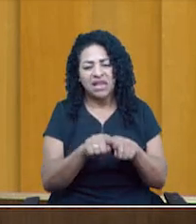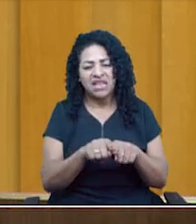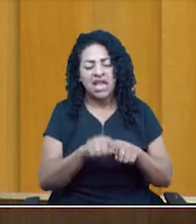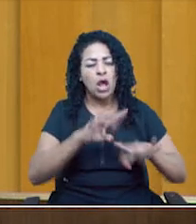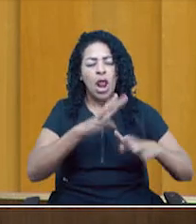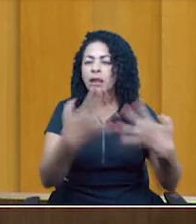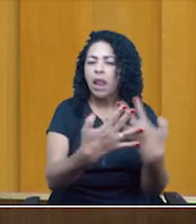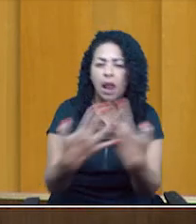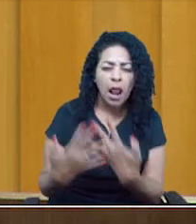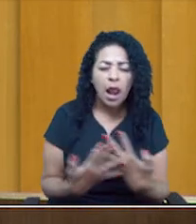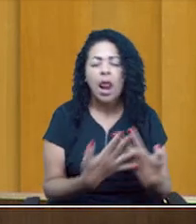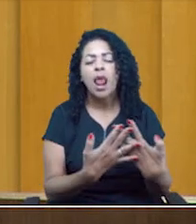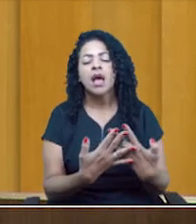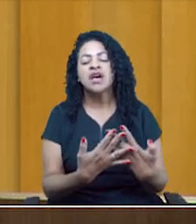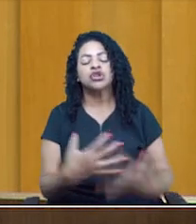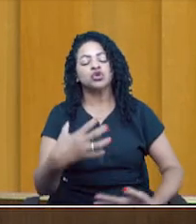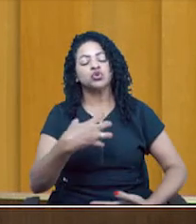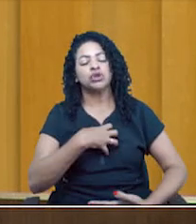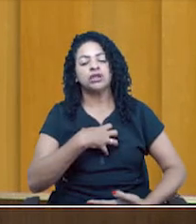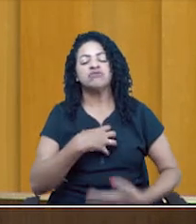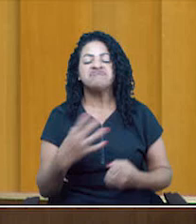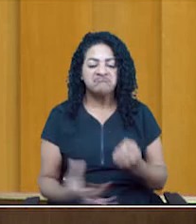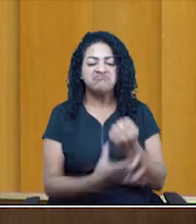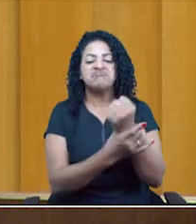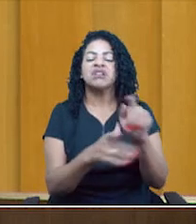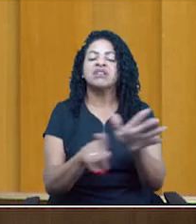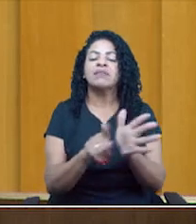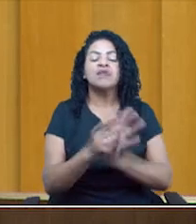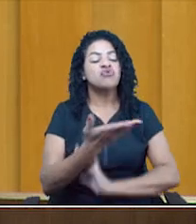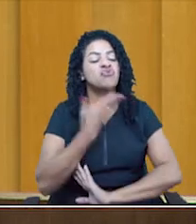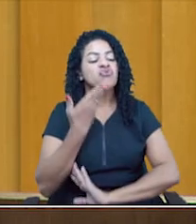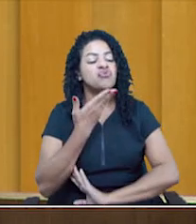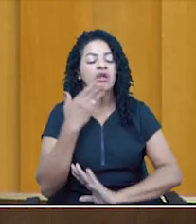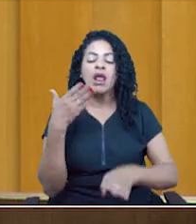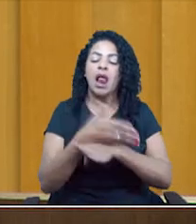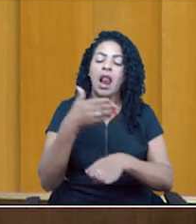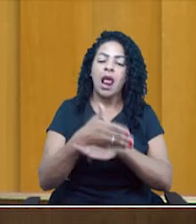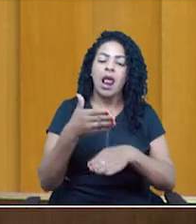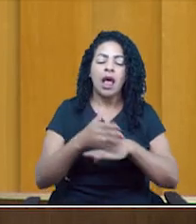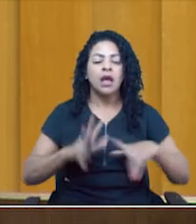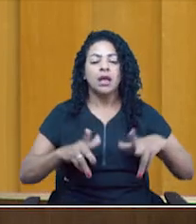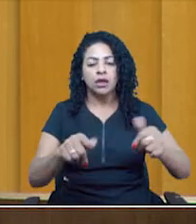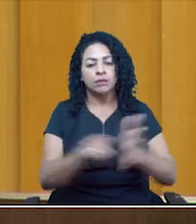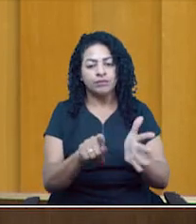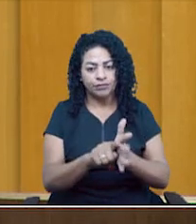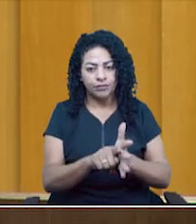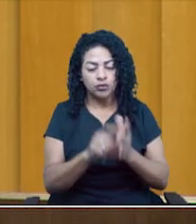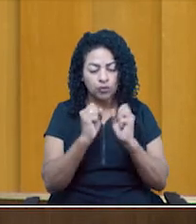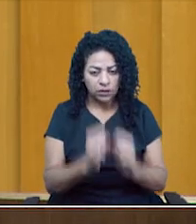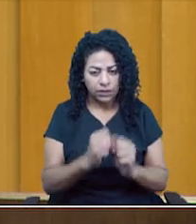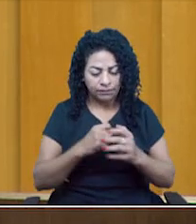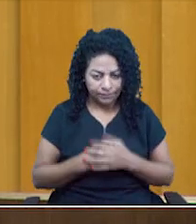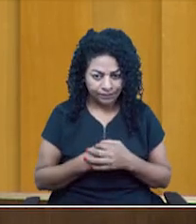forma a garantir e a facilitar o acesso de todos ao Poder Judiciário. E, às